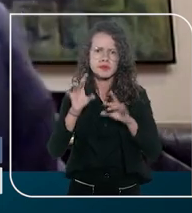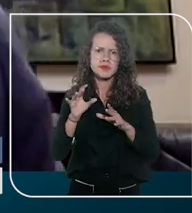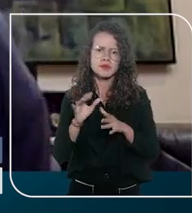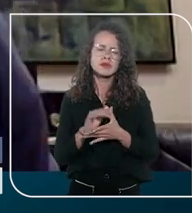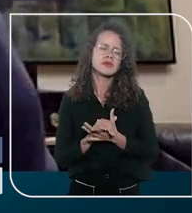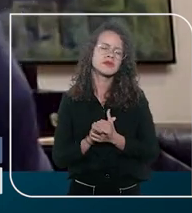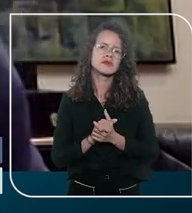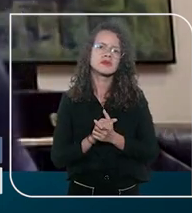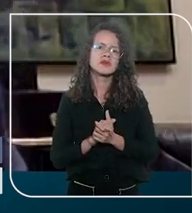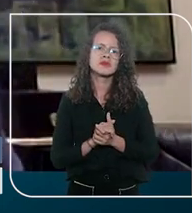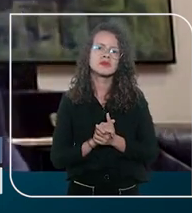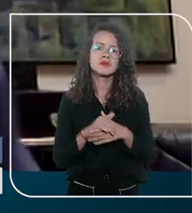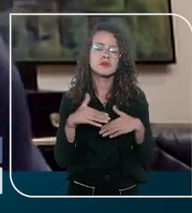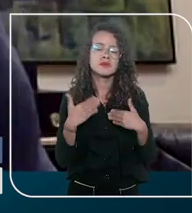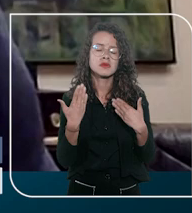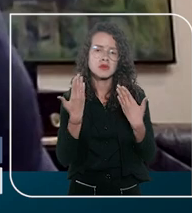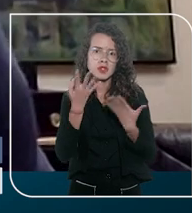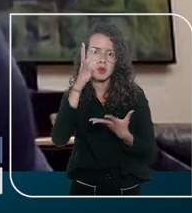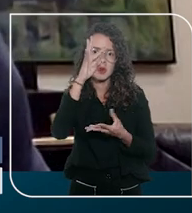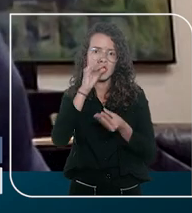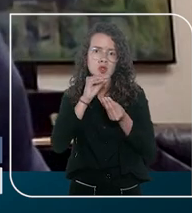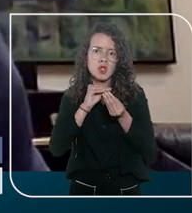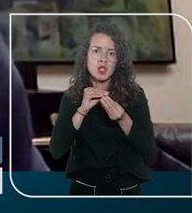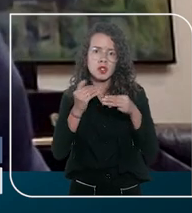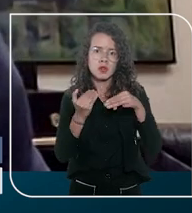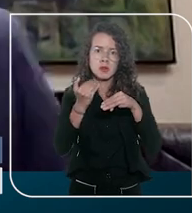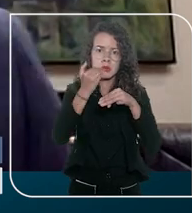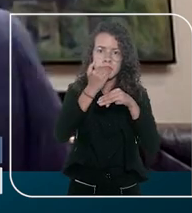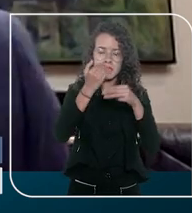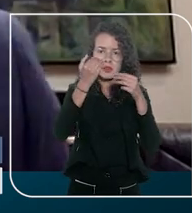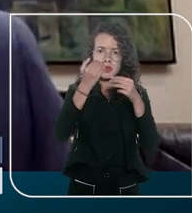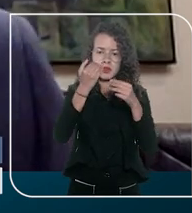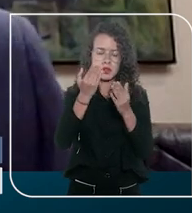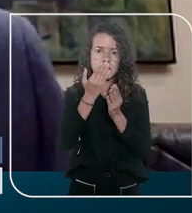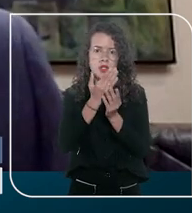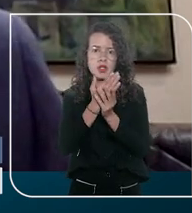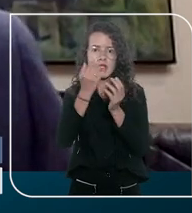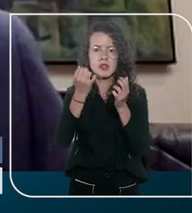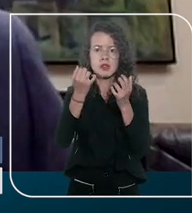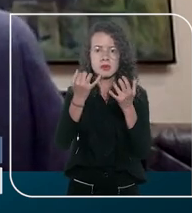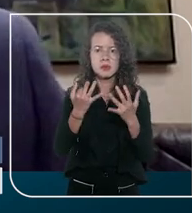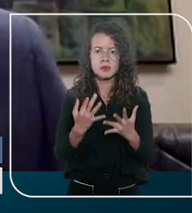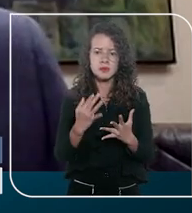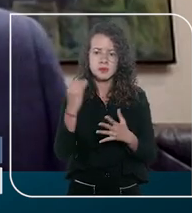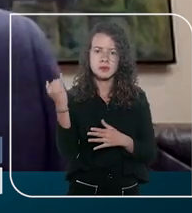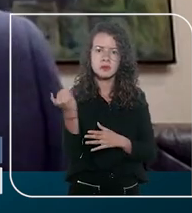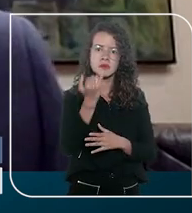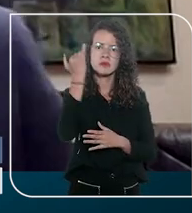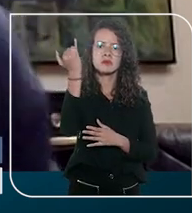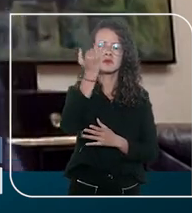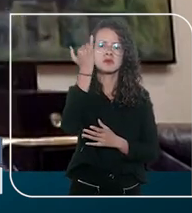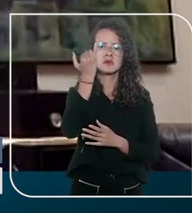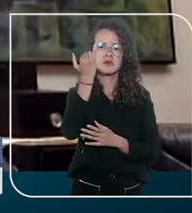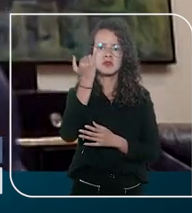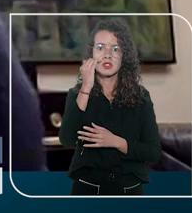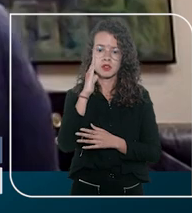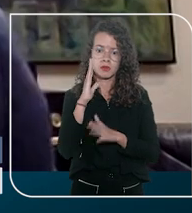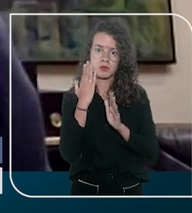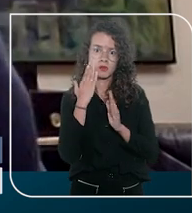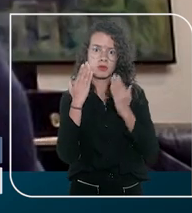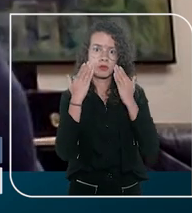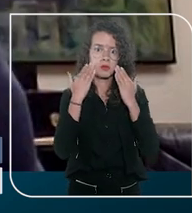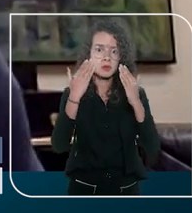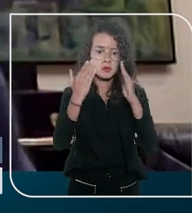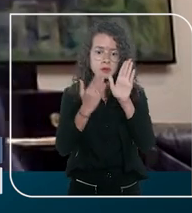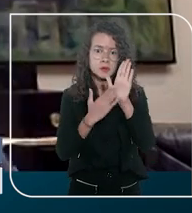dissídio. Portanto, quando o ministro diz o seguinte, é pressuposto indispensável para a comprovação, veja, para a comprovação, já